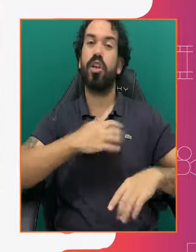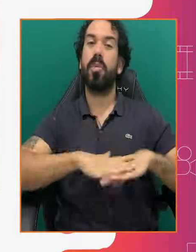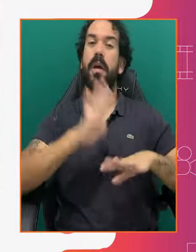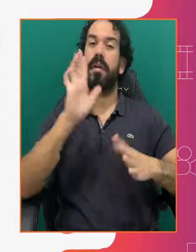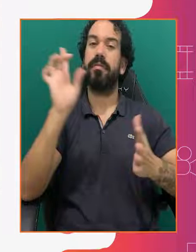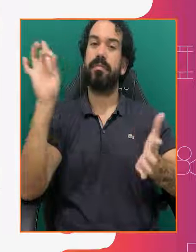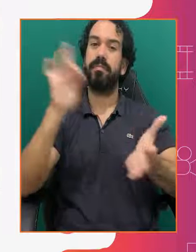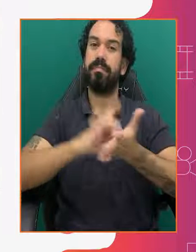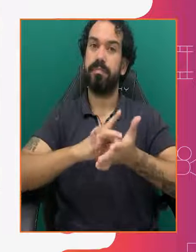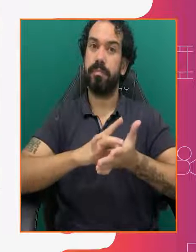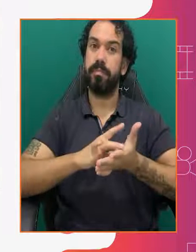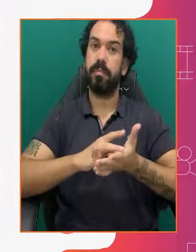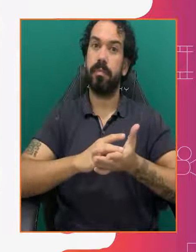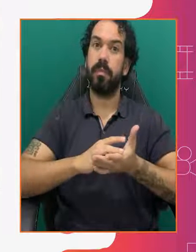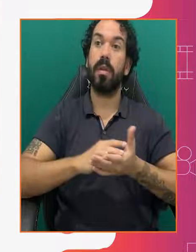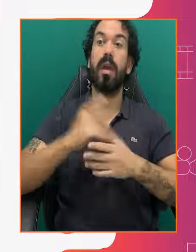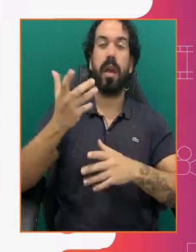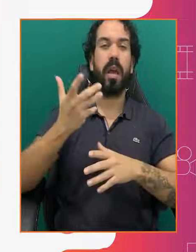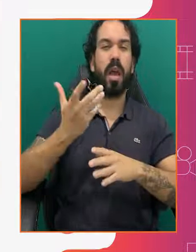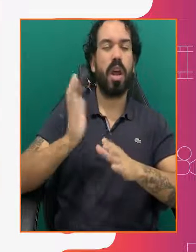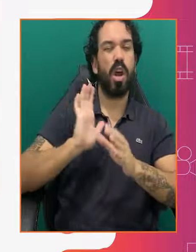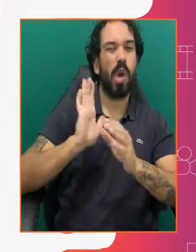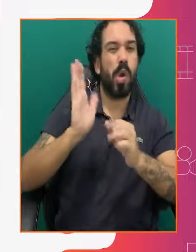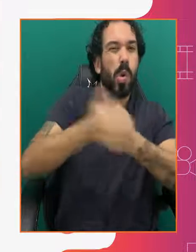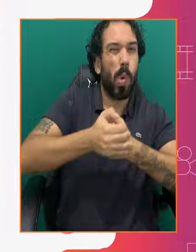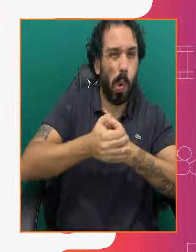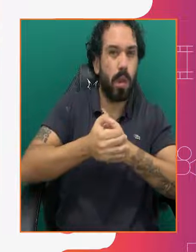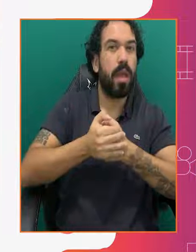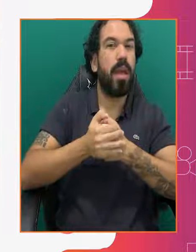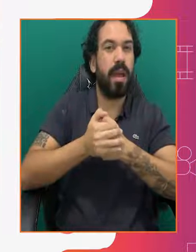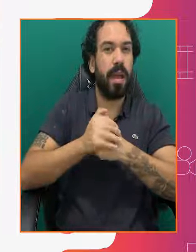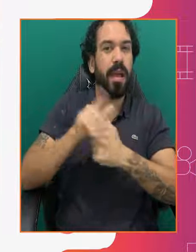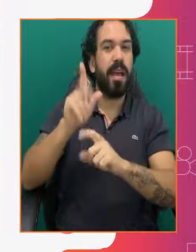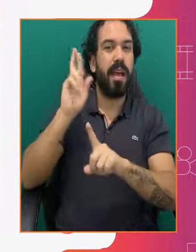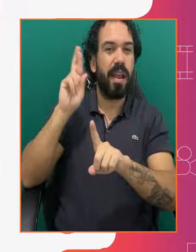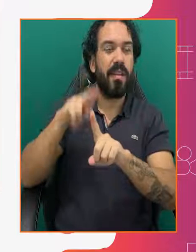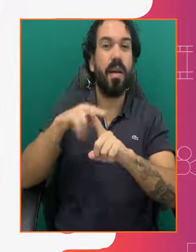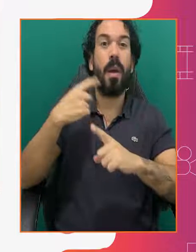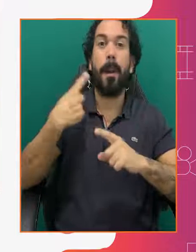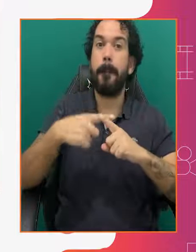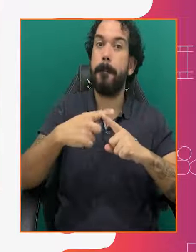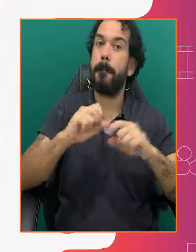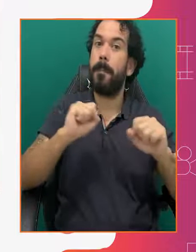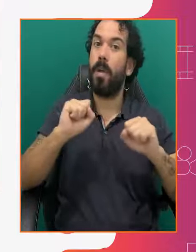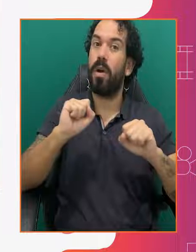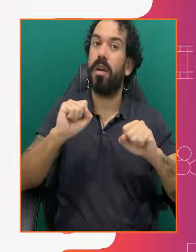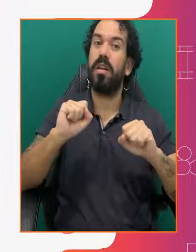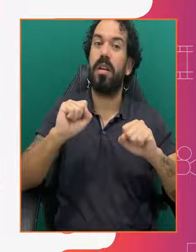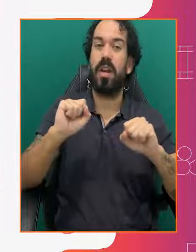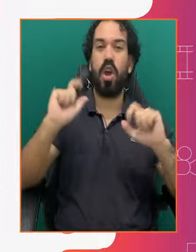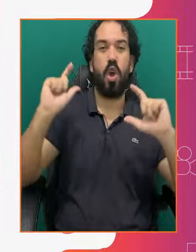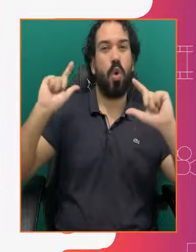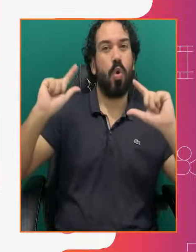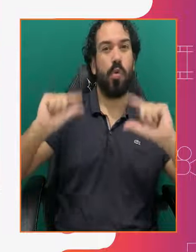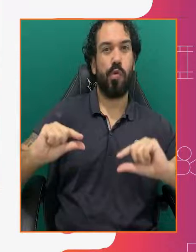mais reais. Mas o estúdio tentou esconder o uso dessas referências porque